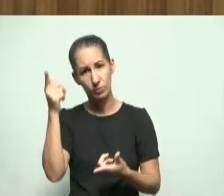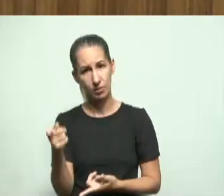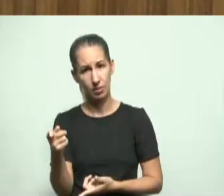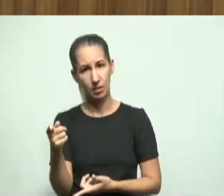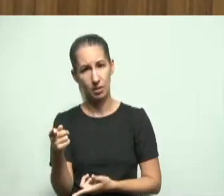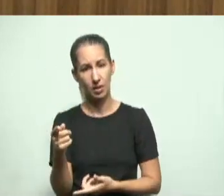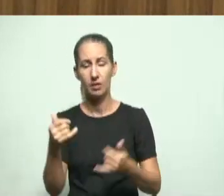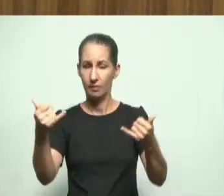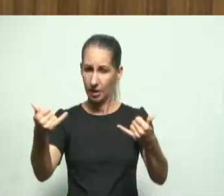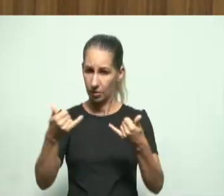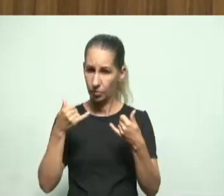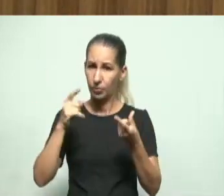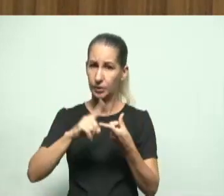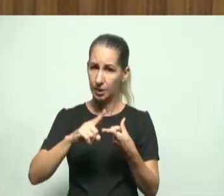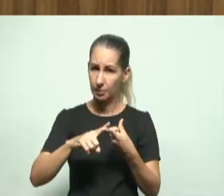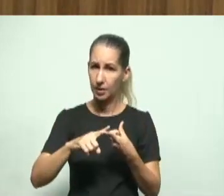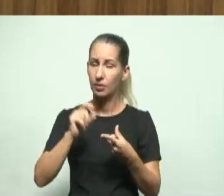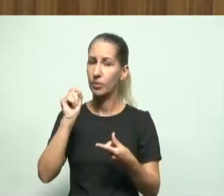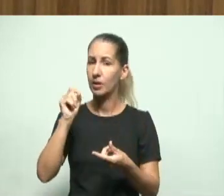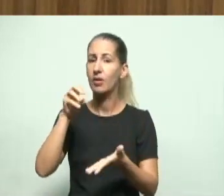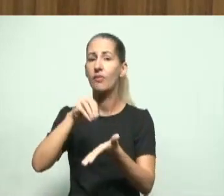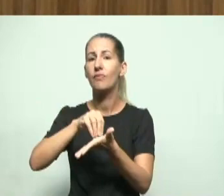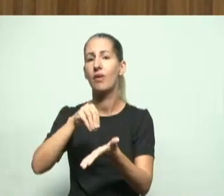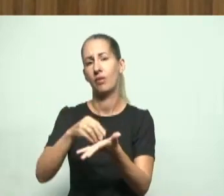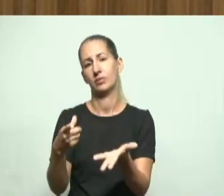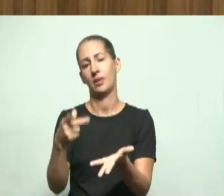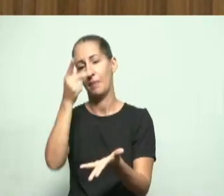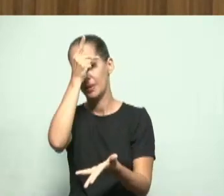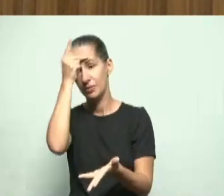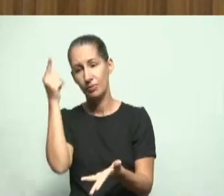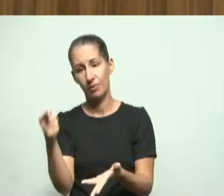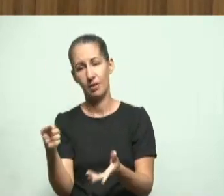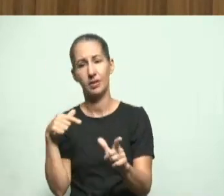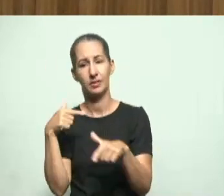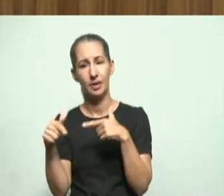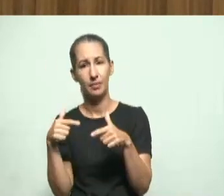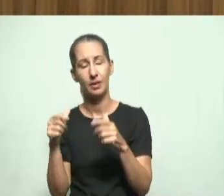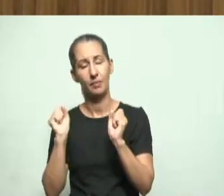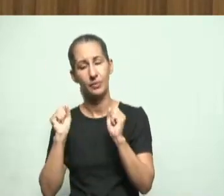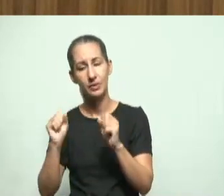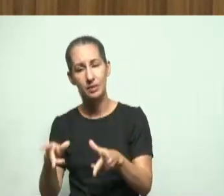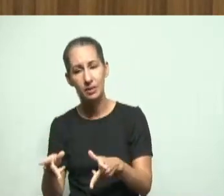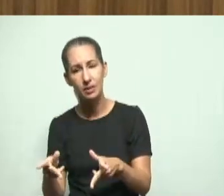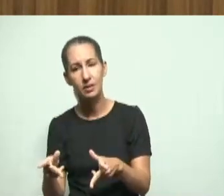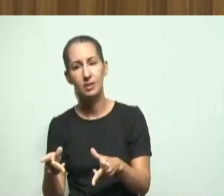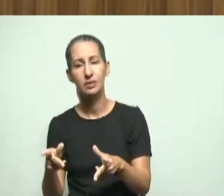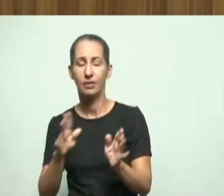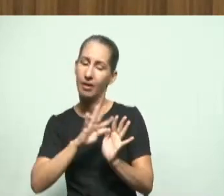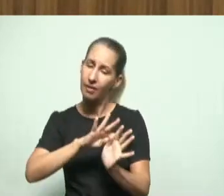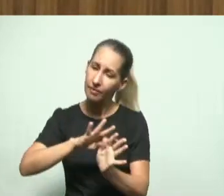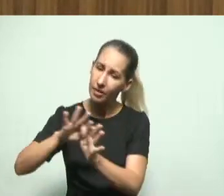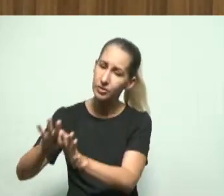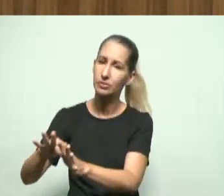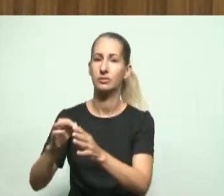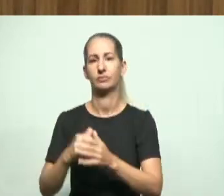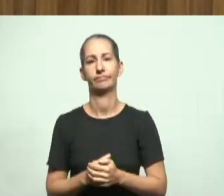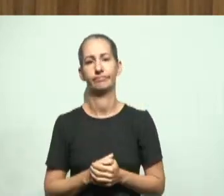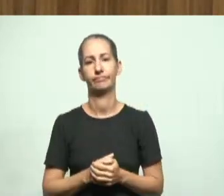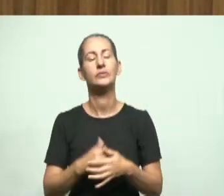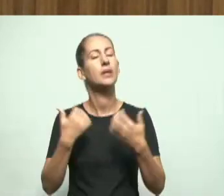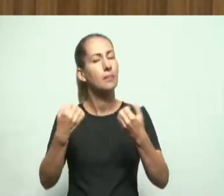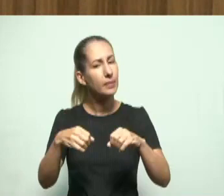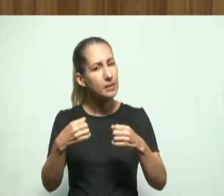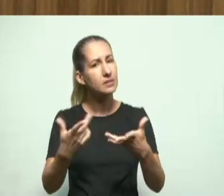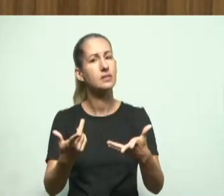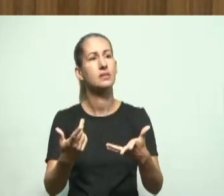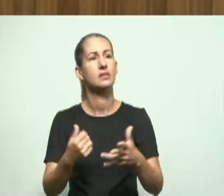pela secretaria que falta funcionário, as pessoas estão se aposentando, vão se afastando, e é necessário ter